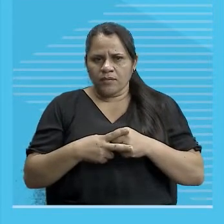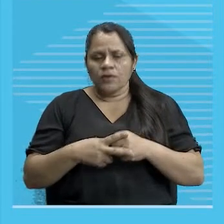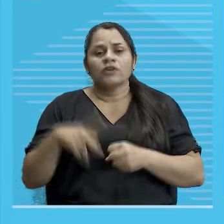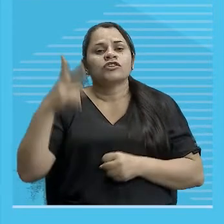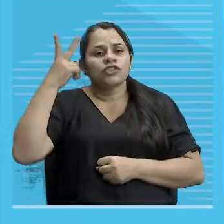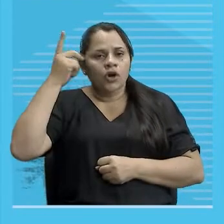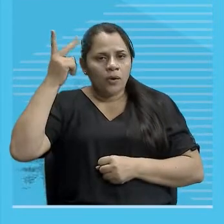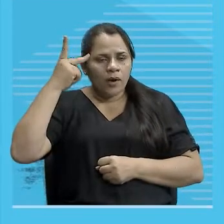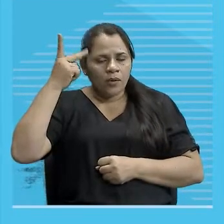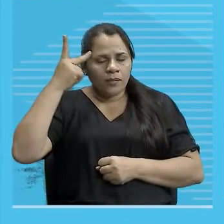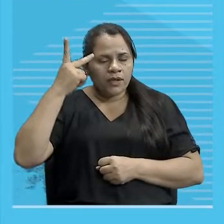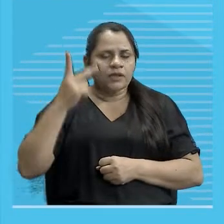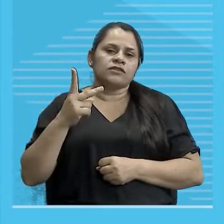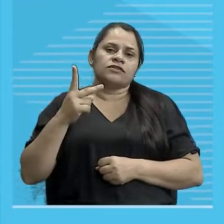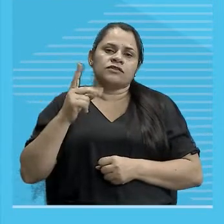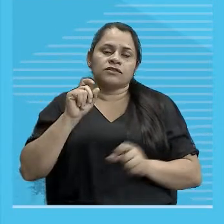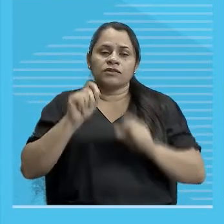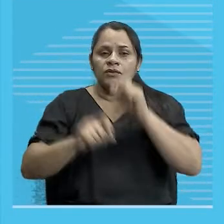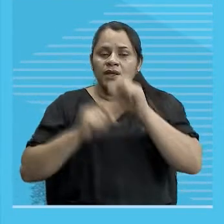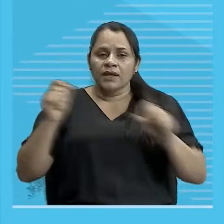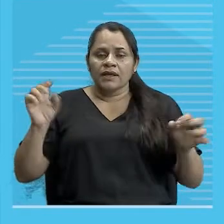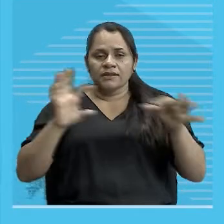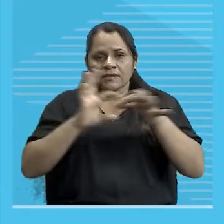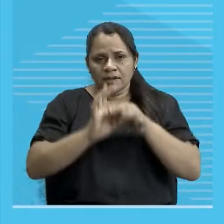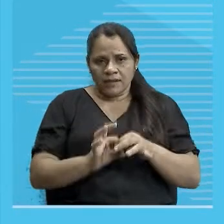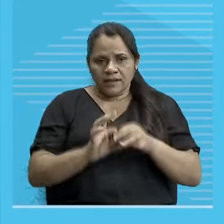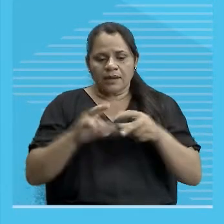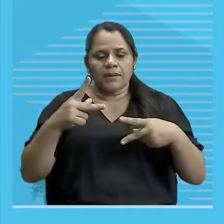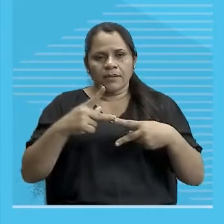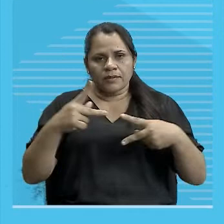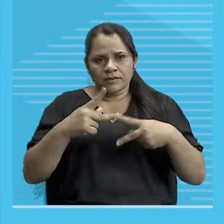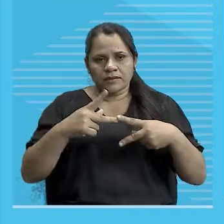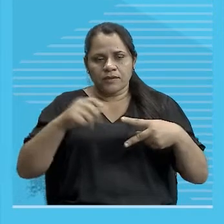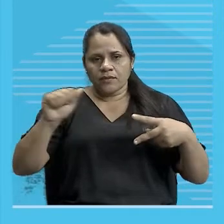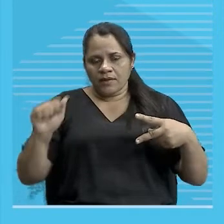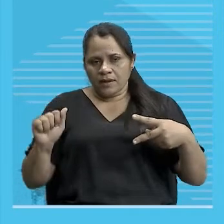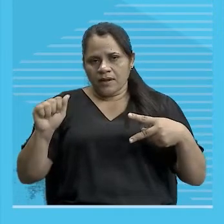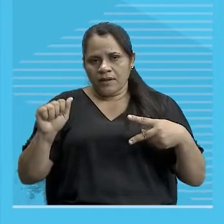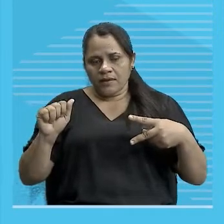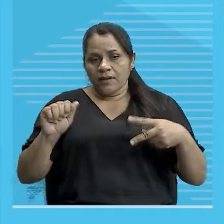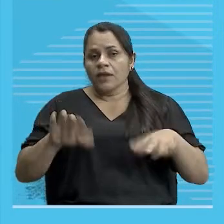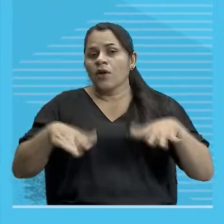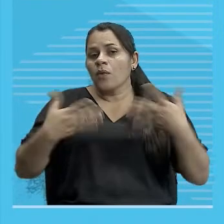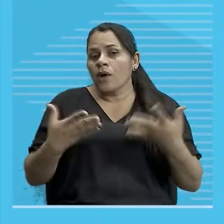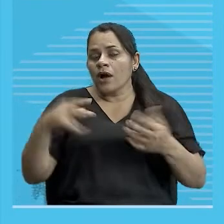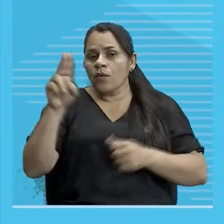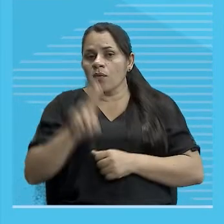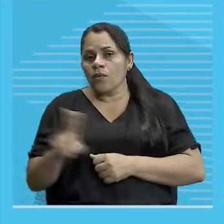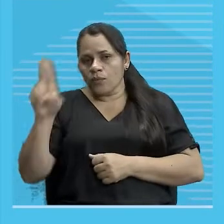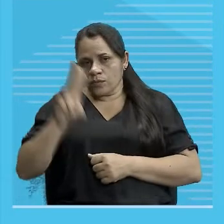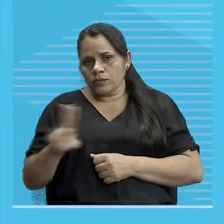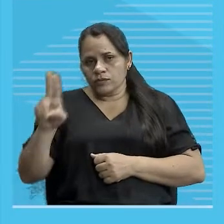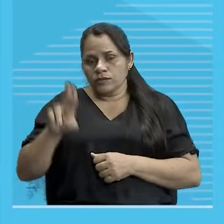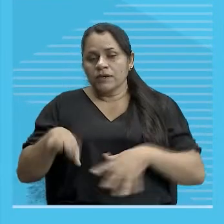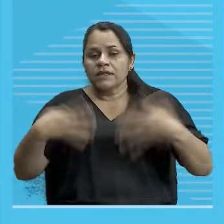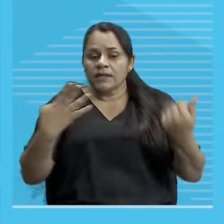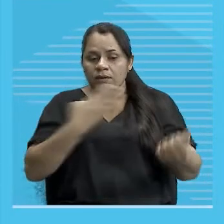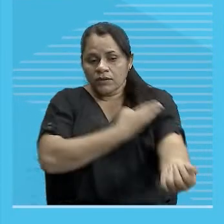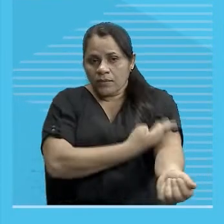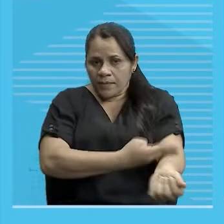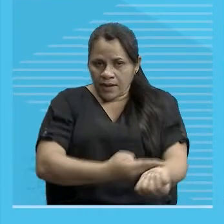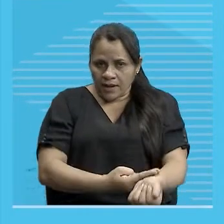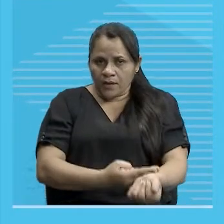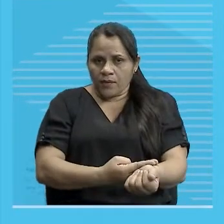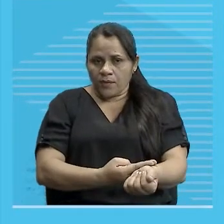embora intransitivo, se liga à preposição a. Em que situação essa preposição acontece? Ela costuma anteceder